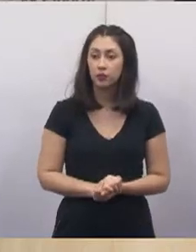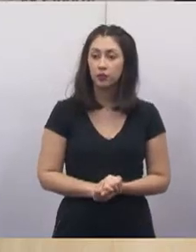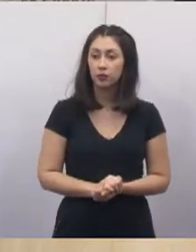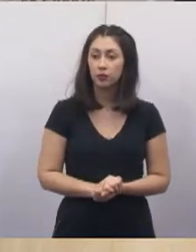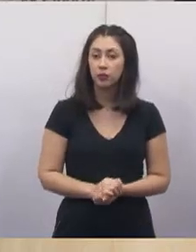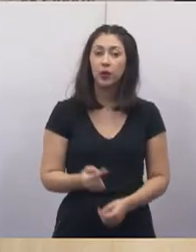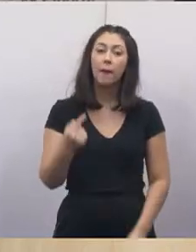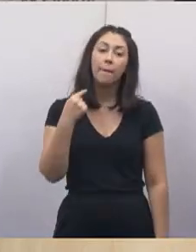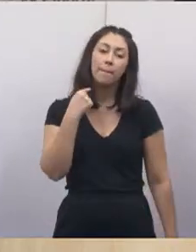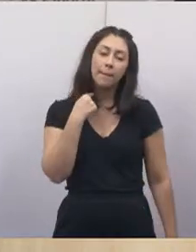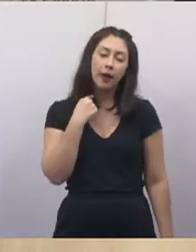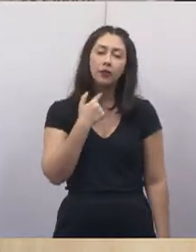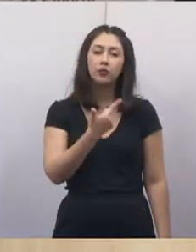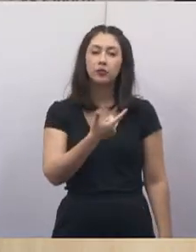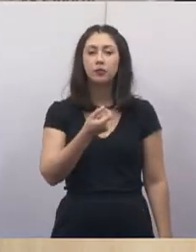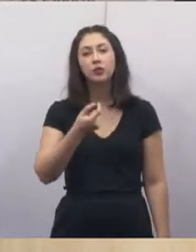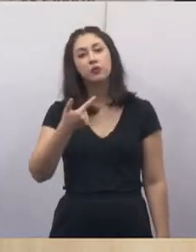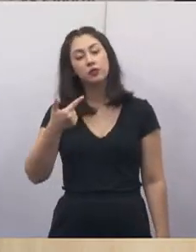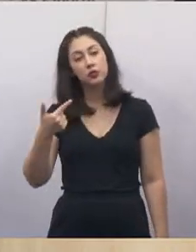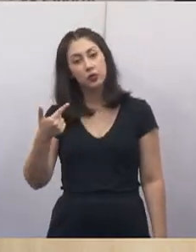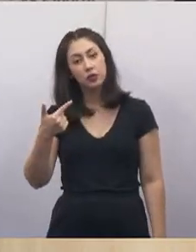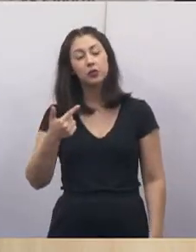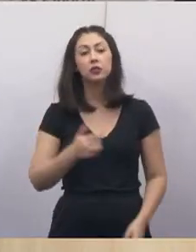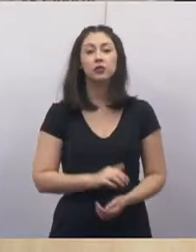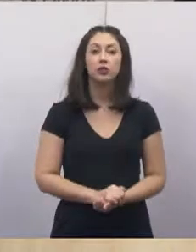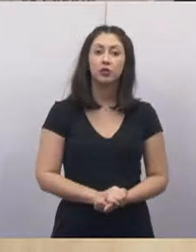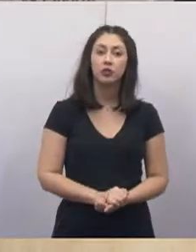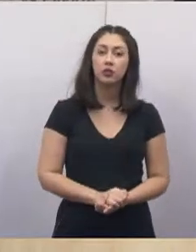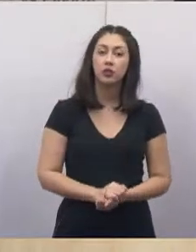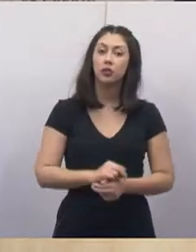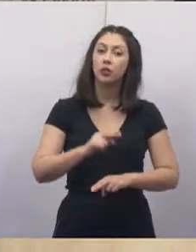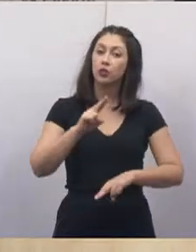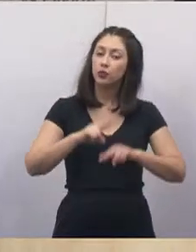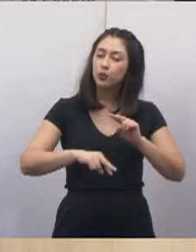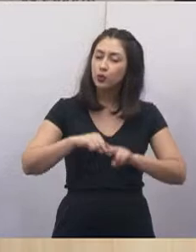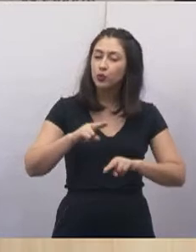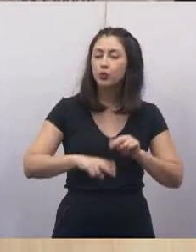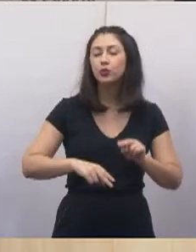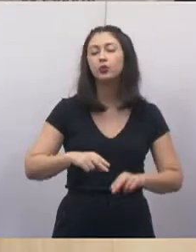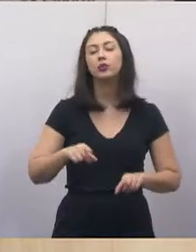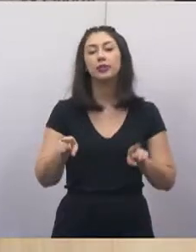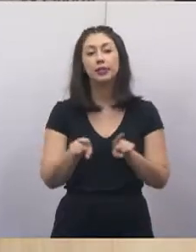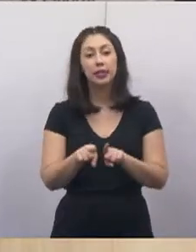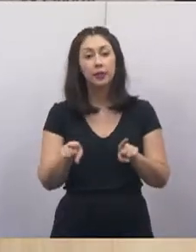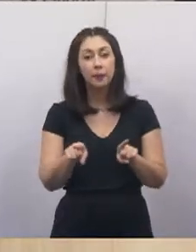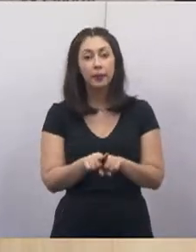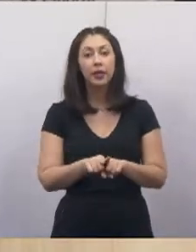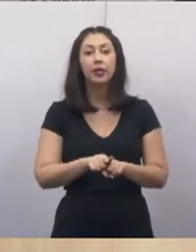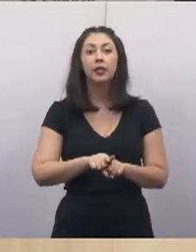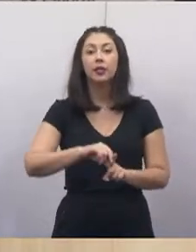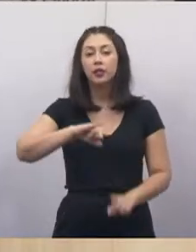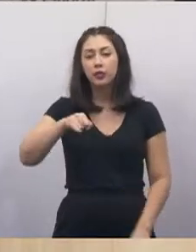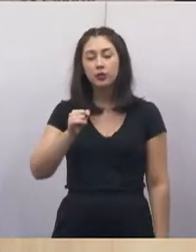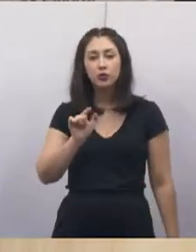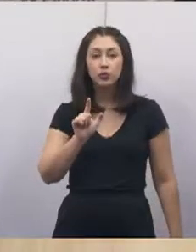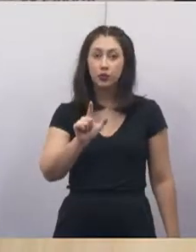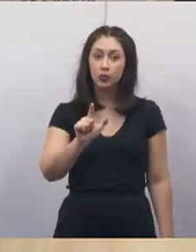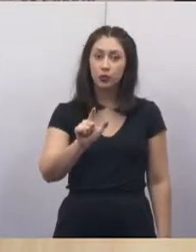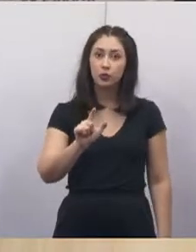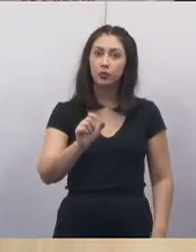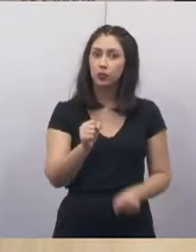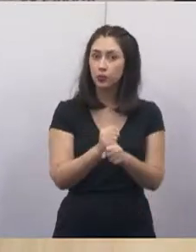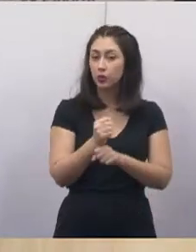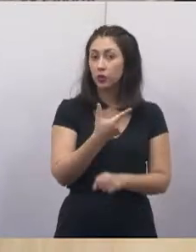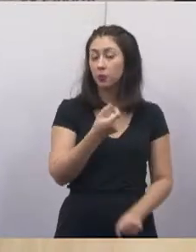maio de 2022, junho de 2022 e julho de 2022.